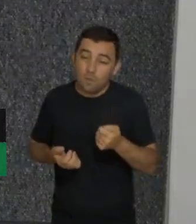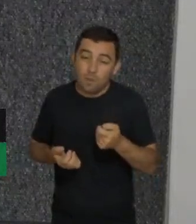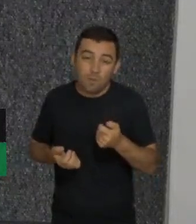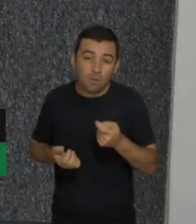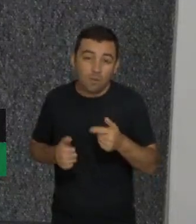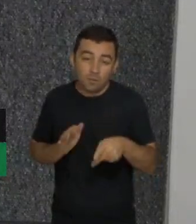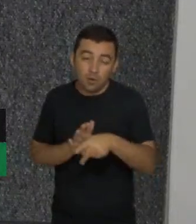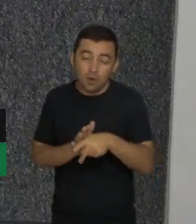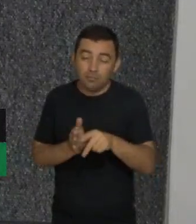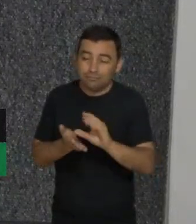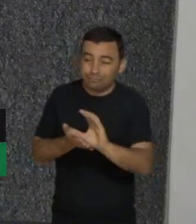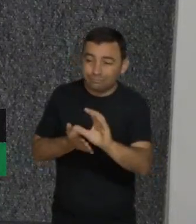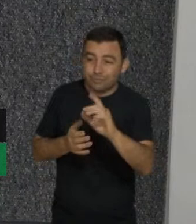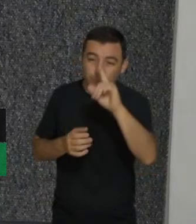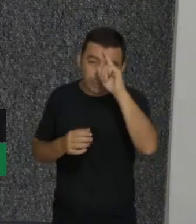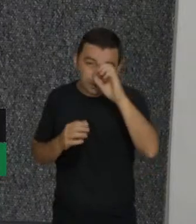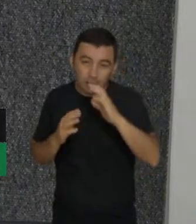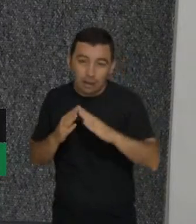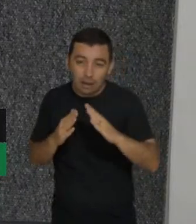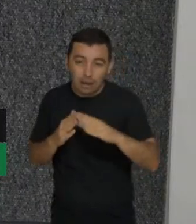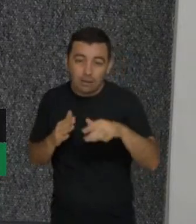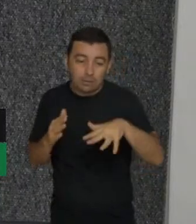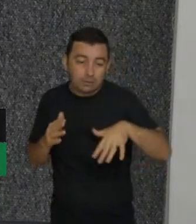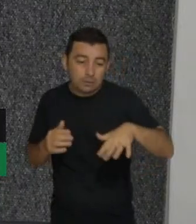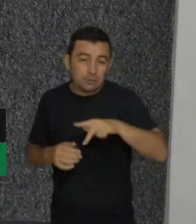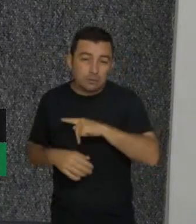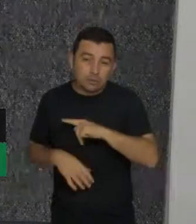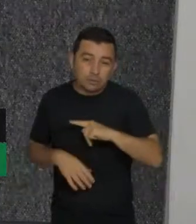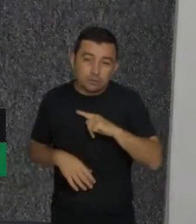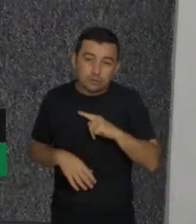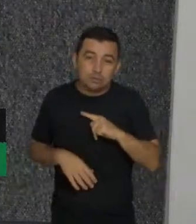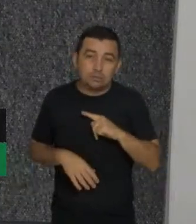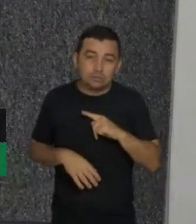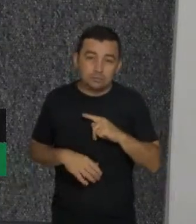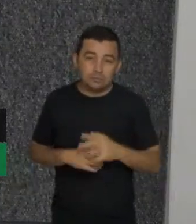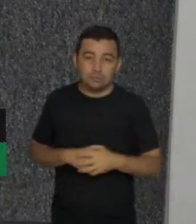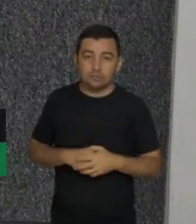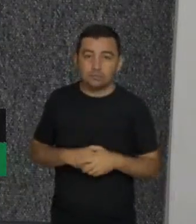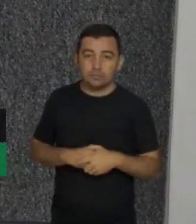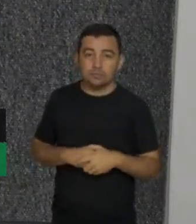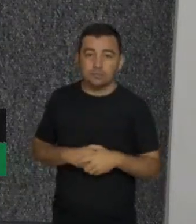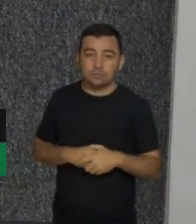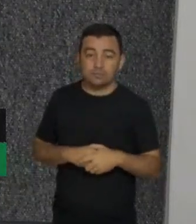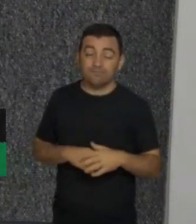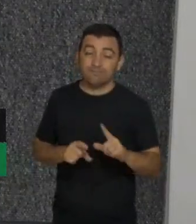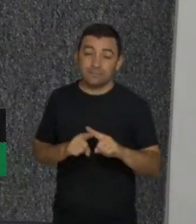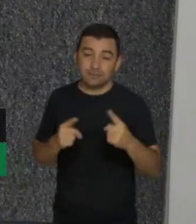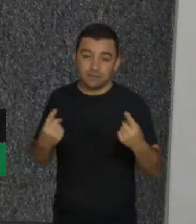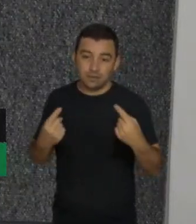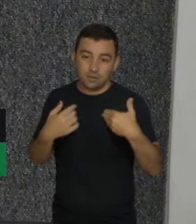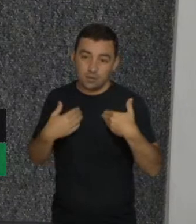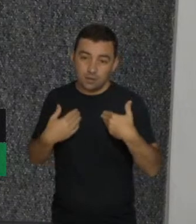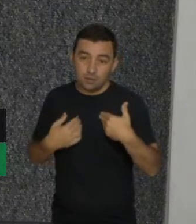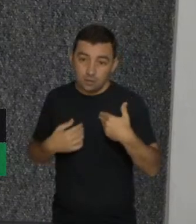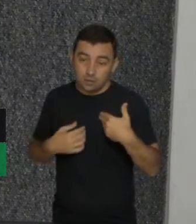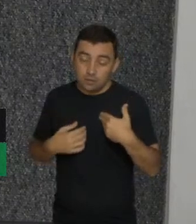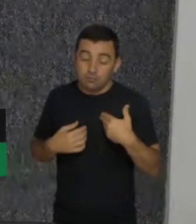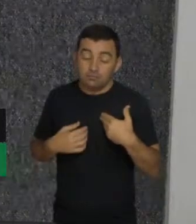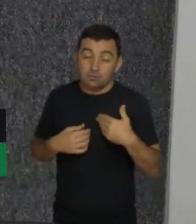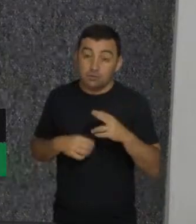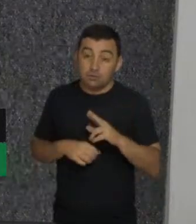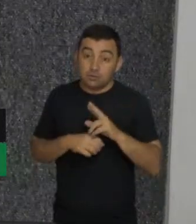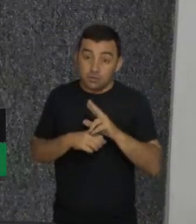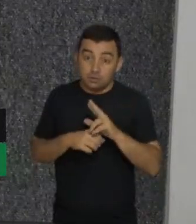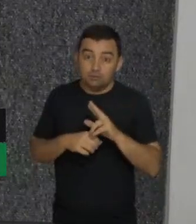hospitais e paraa rede pública de eh de de saúde então Em Nome do Bom médico em nome da